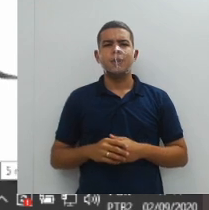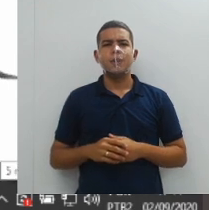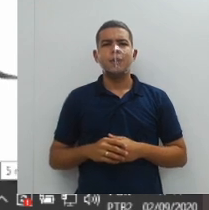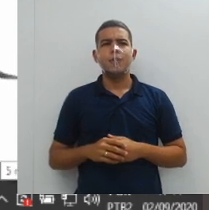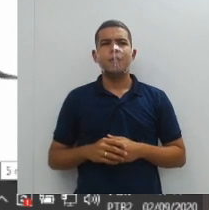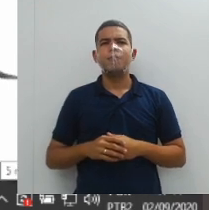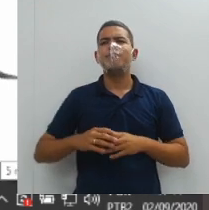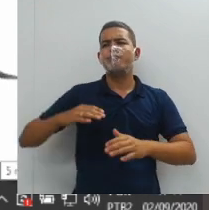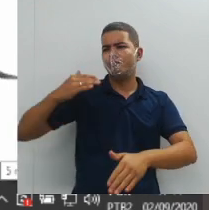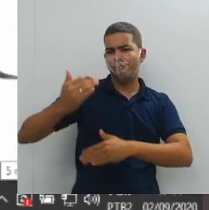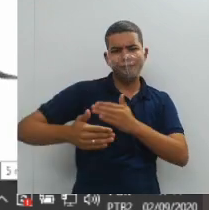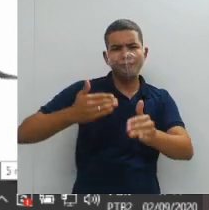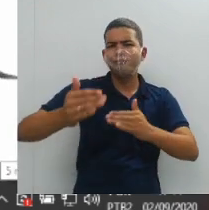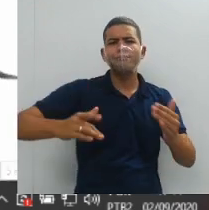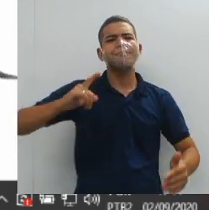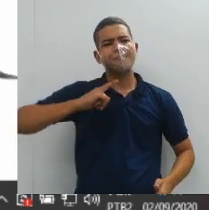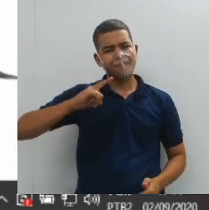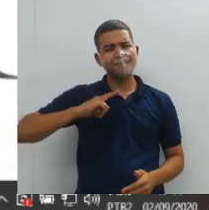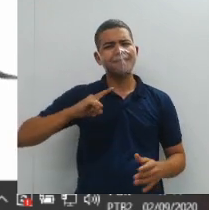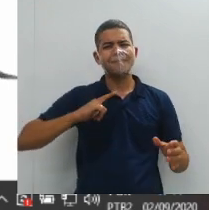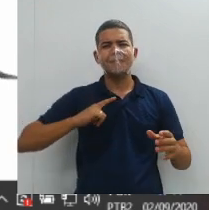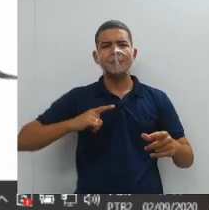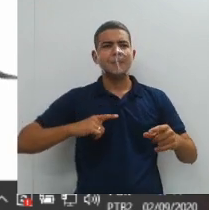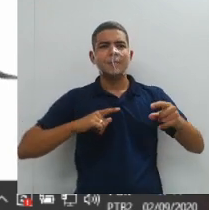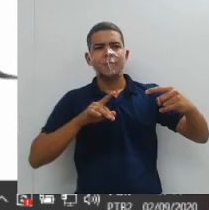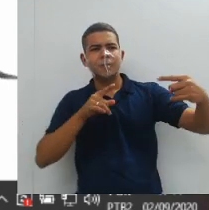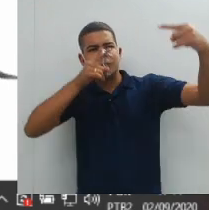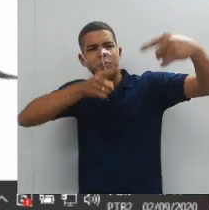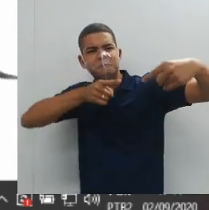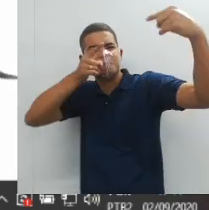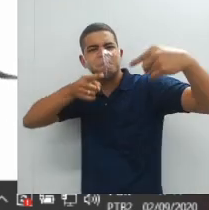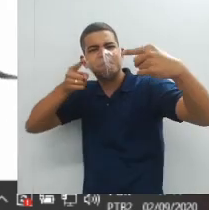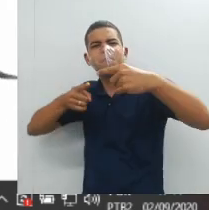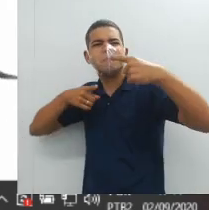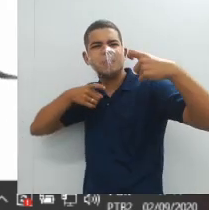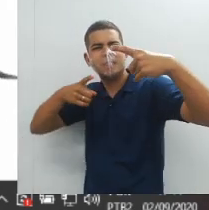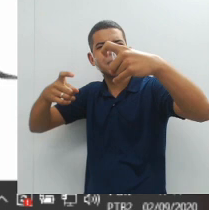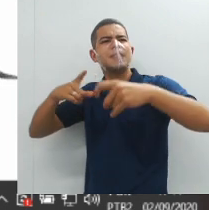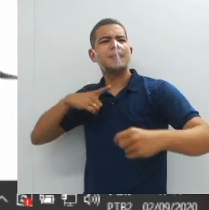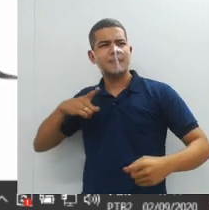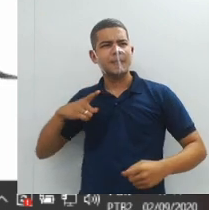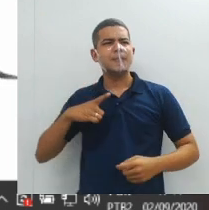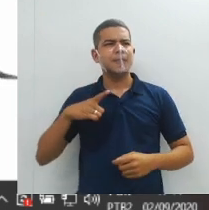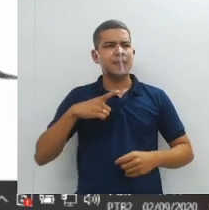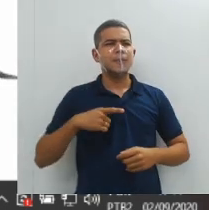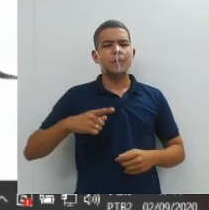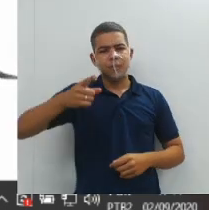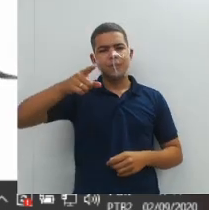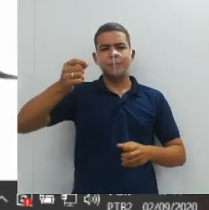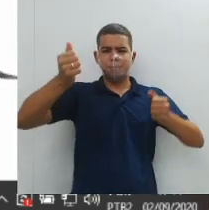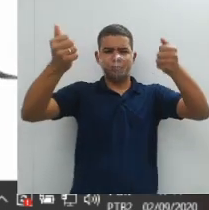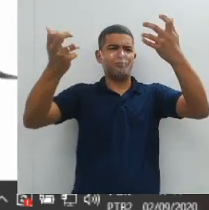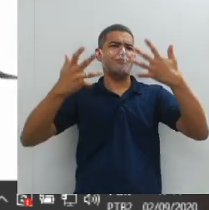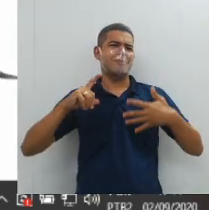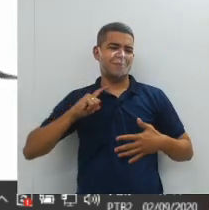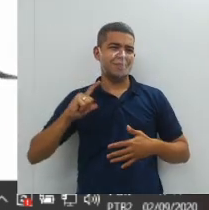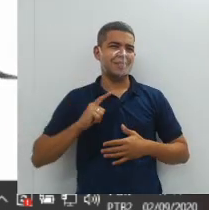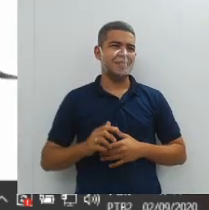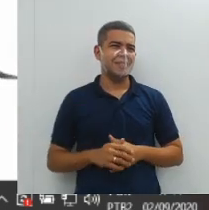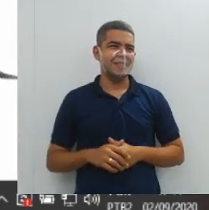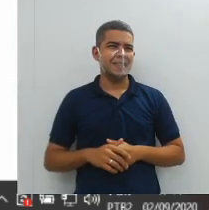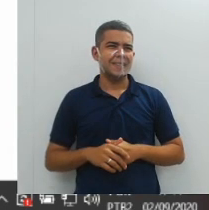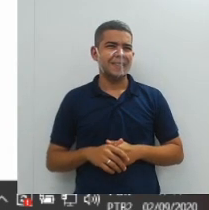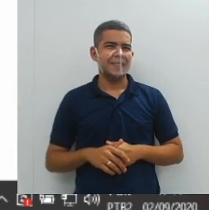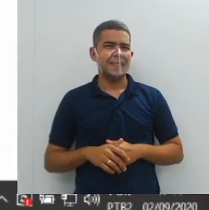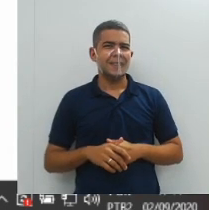matança constante de todos contra todos. Tá certo? É o que ele fala para nós. O